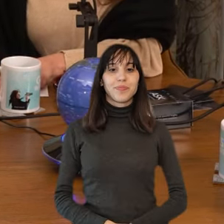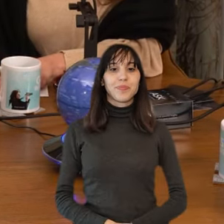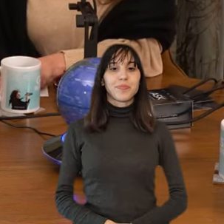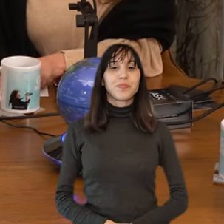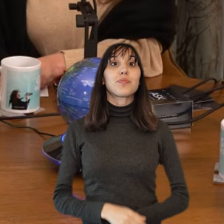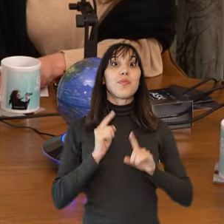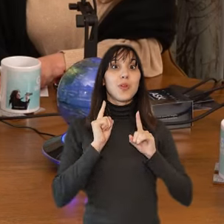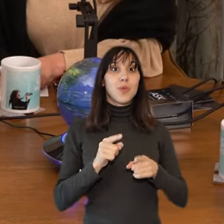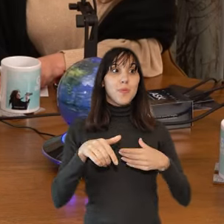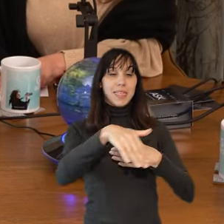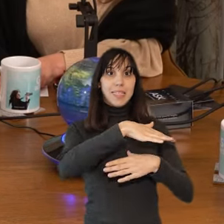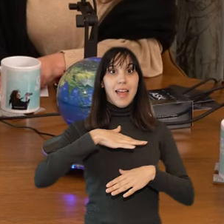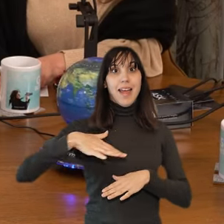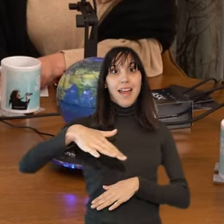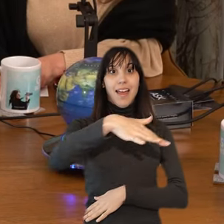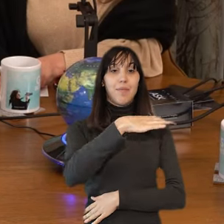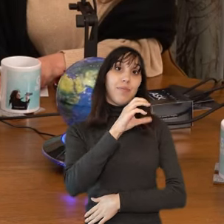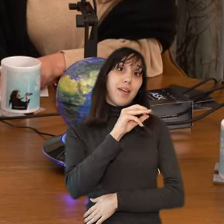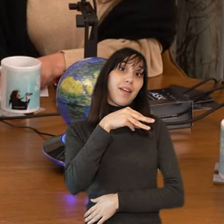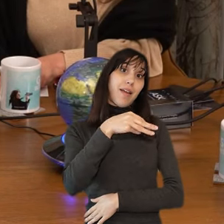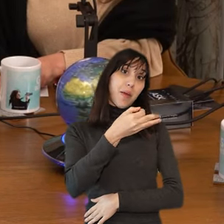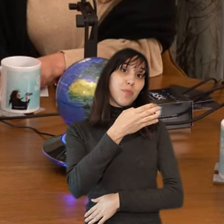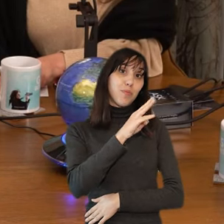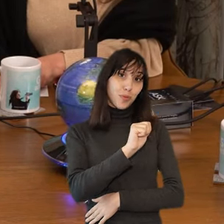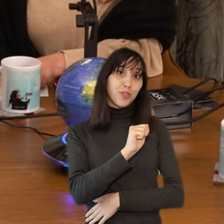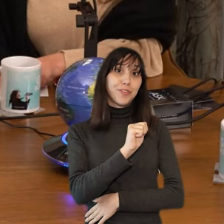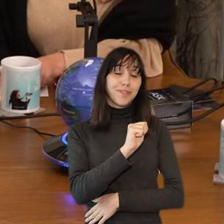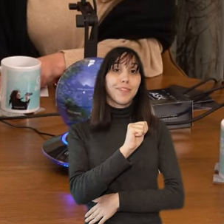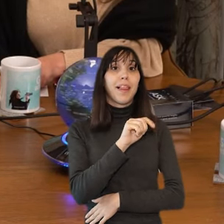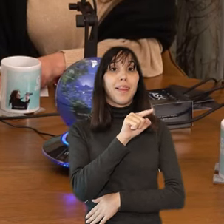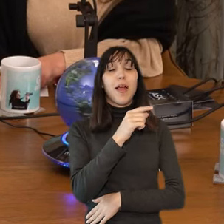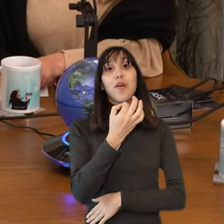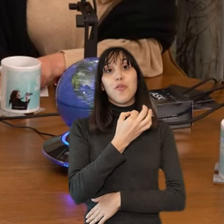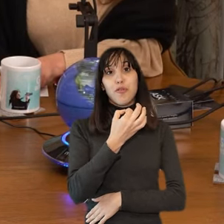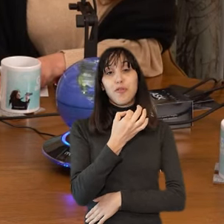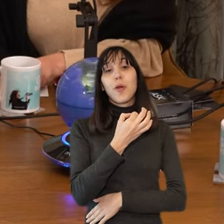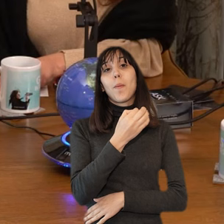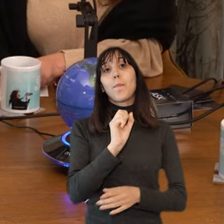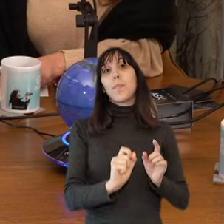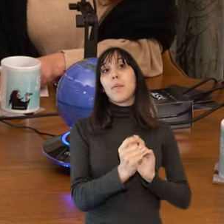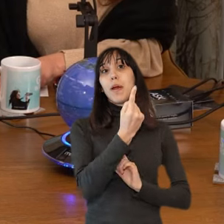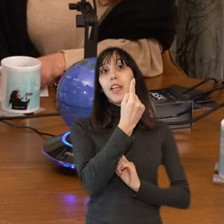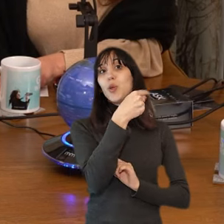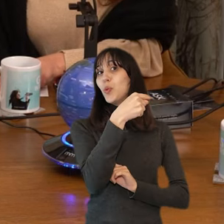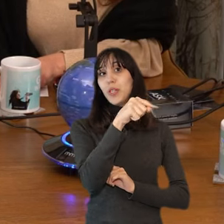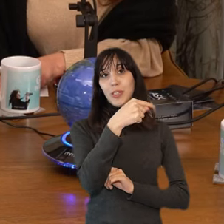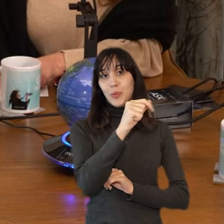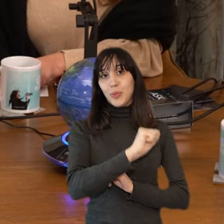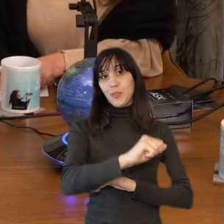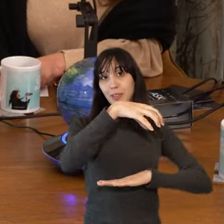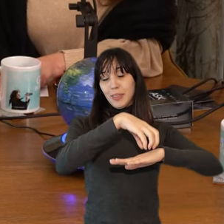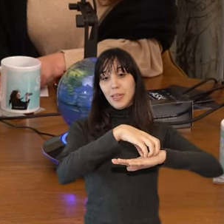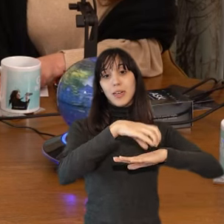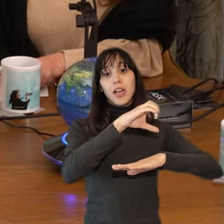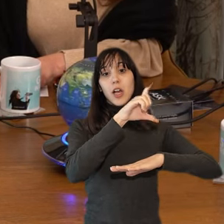tudo no Campus da narb não é que é o o Ah para já o primeiro e único Campos da clonar é